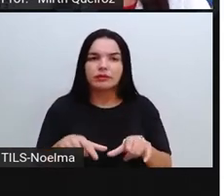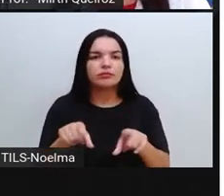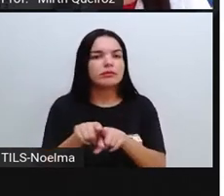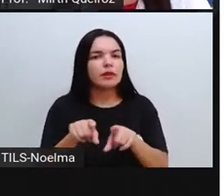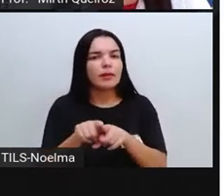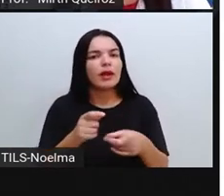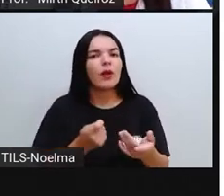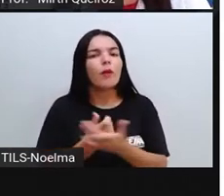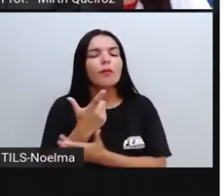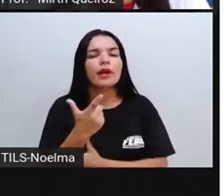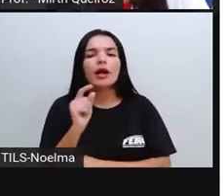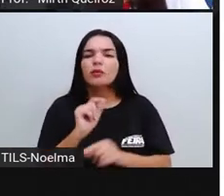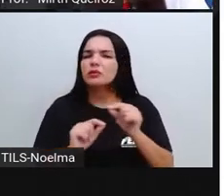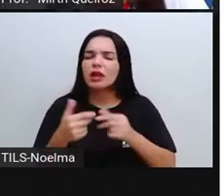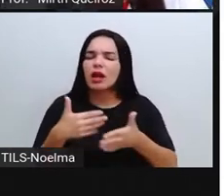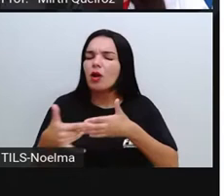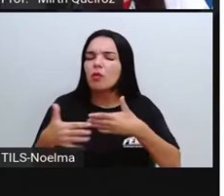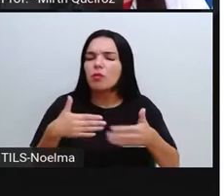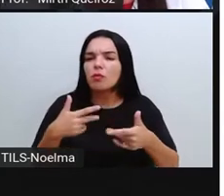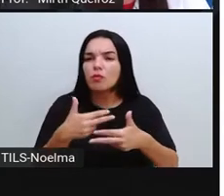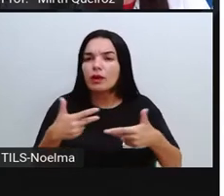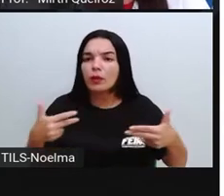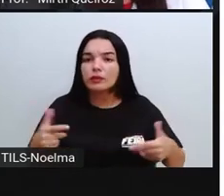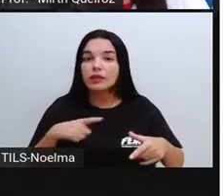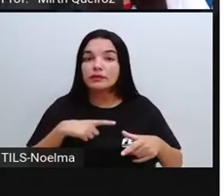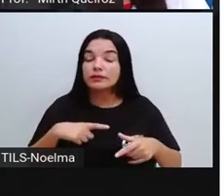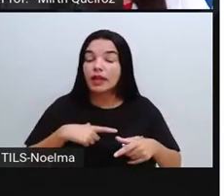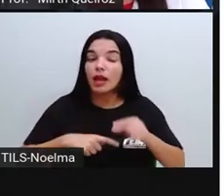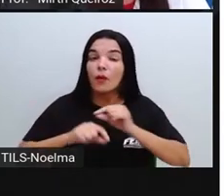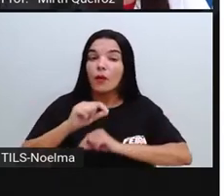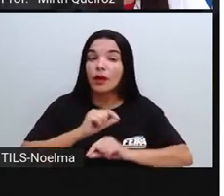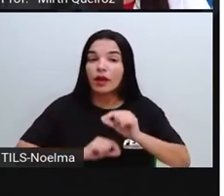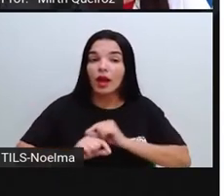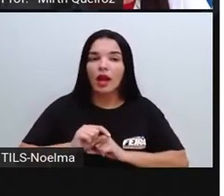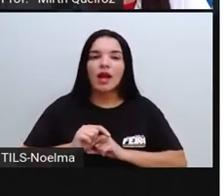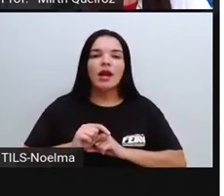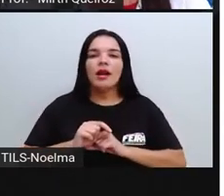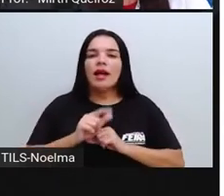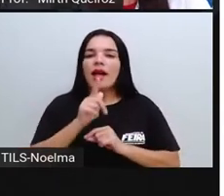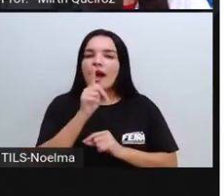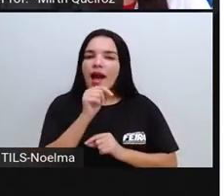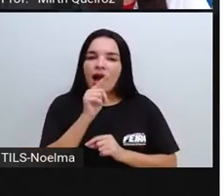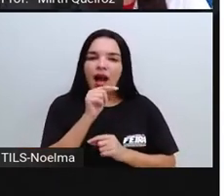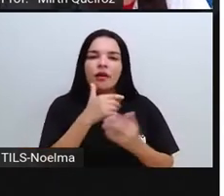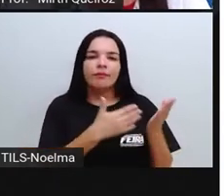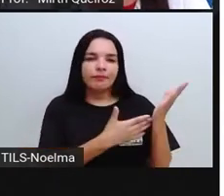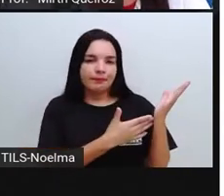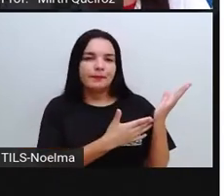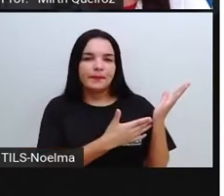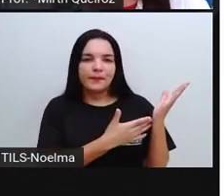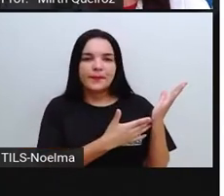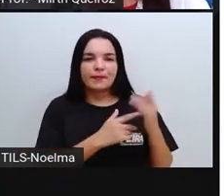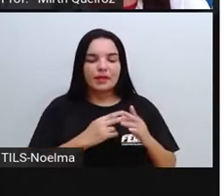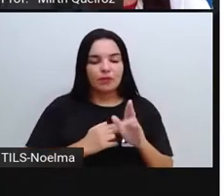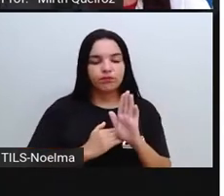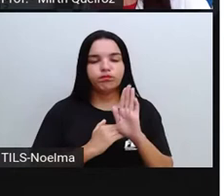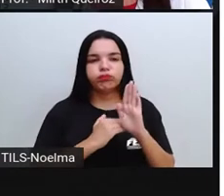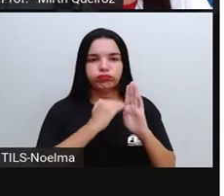comprar algum material, né, algum alimento aí que seja medido em